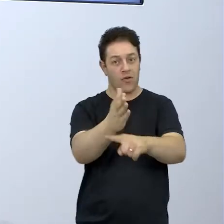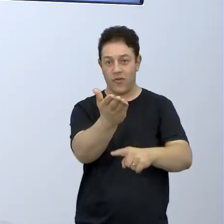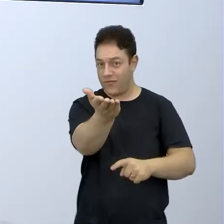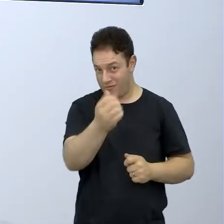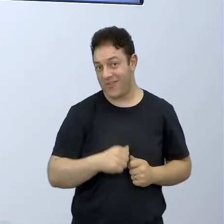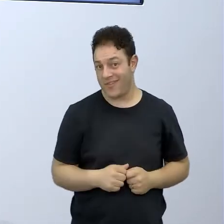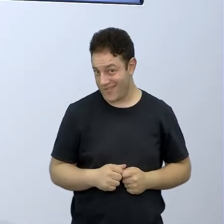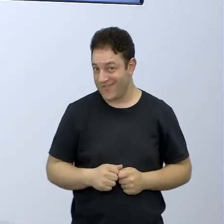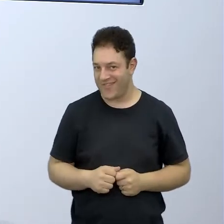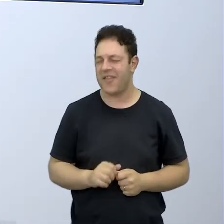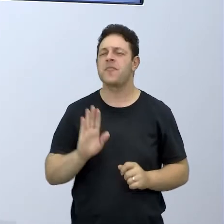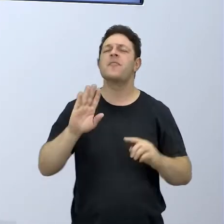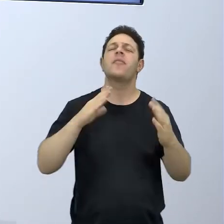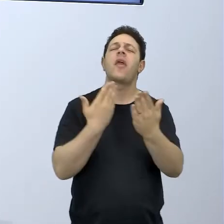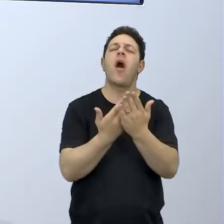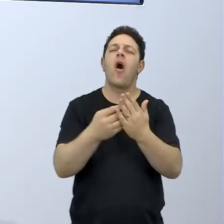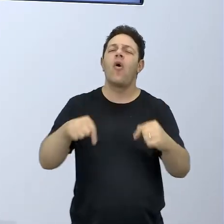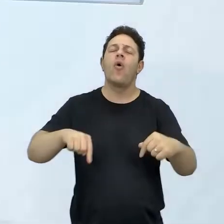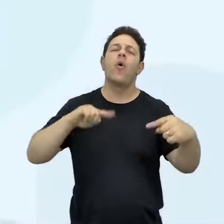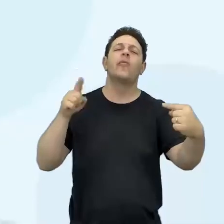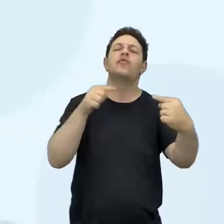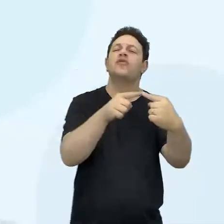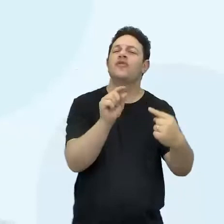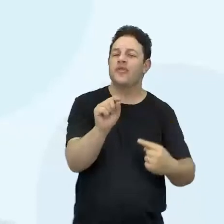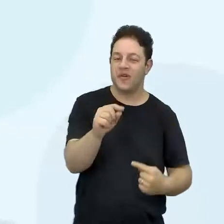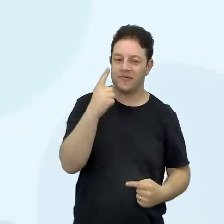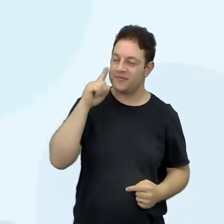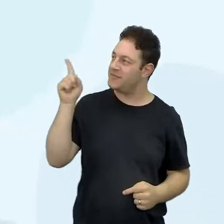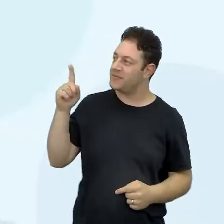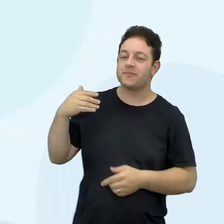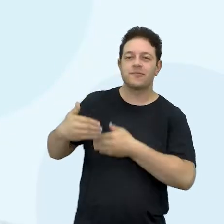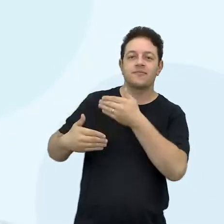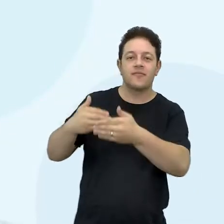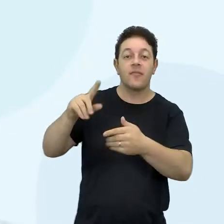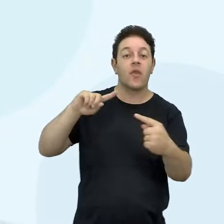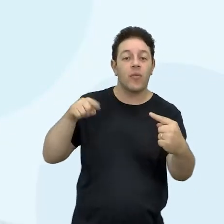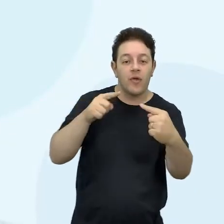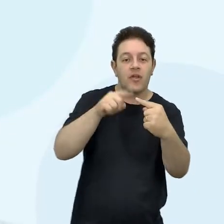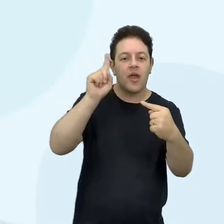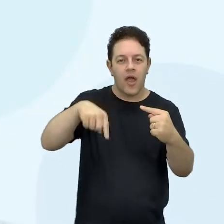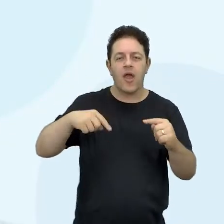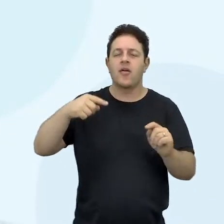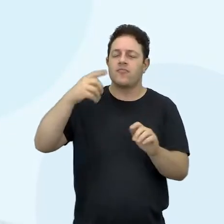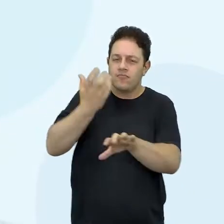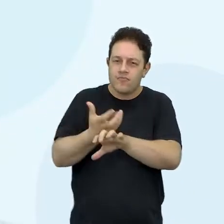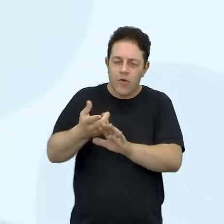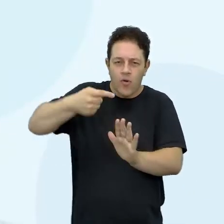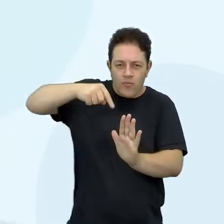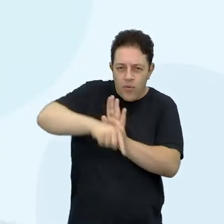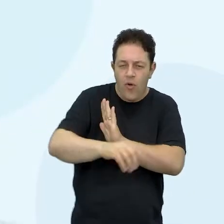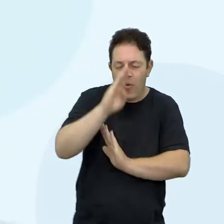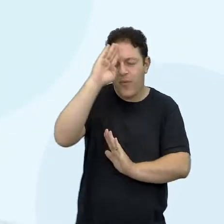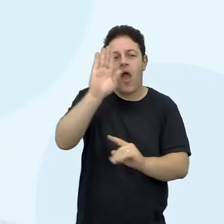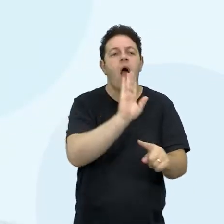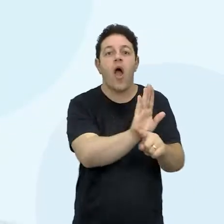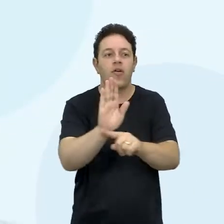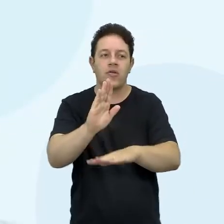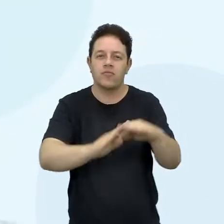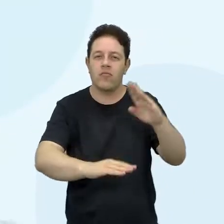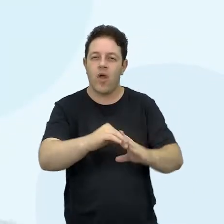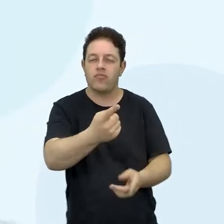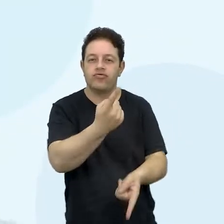da aula de hoje? A gente segue aí na sequência dos objetivos de aprofundar principalmente as